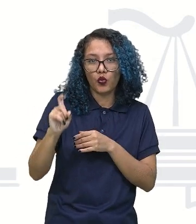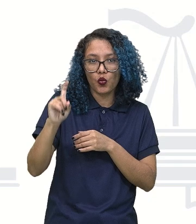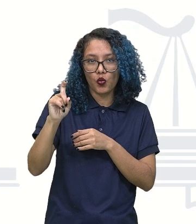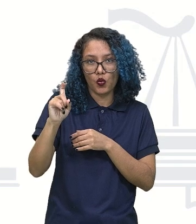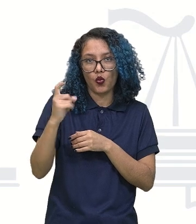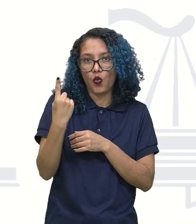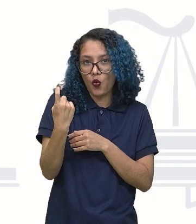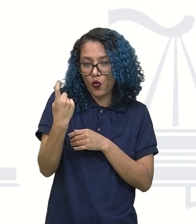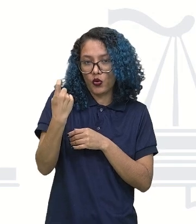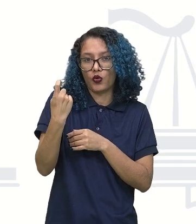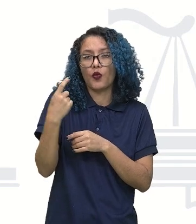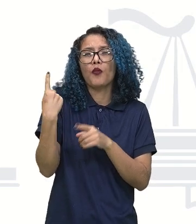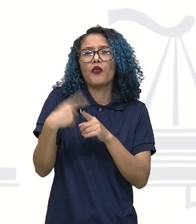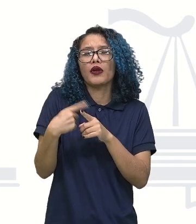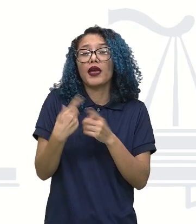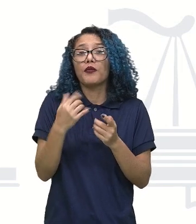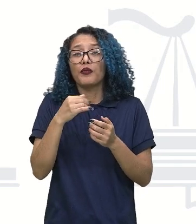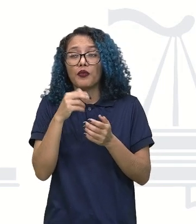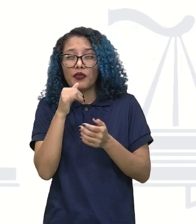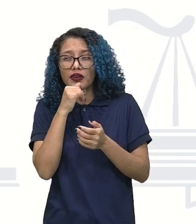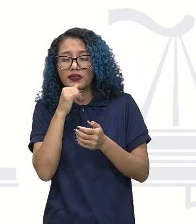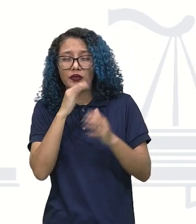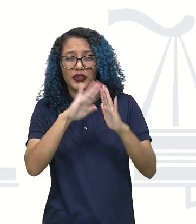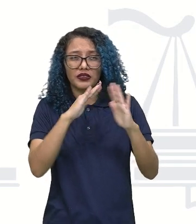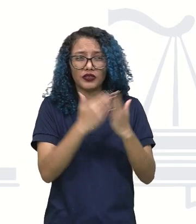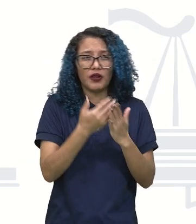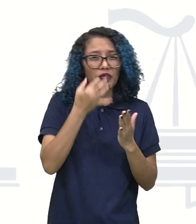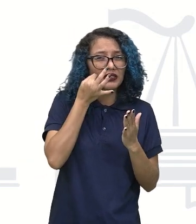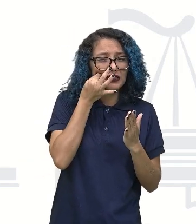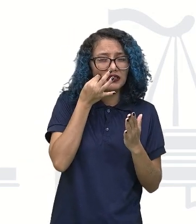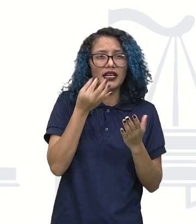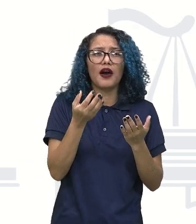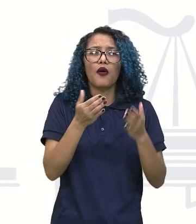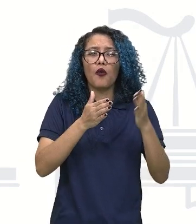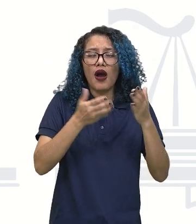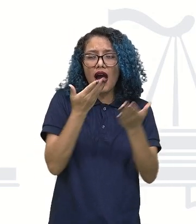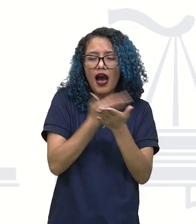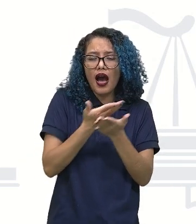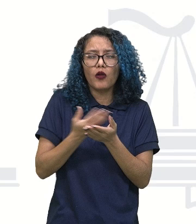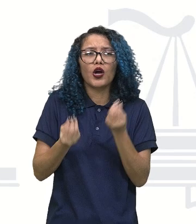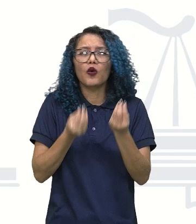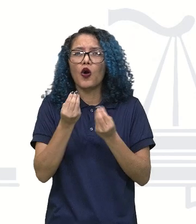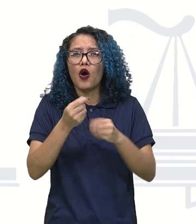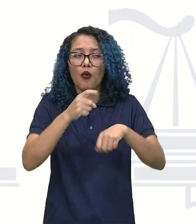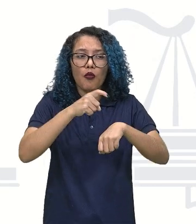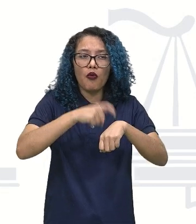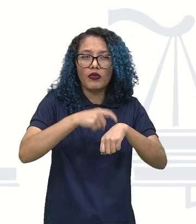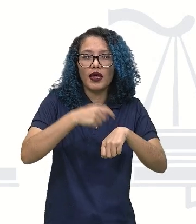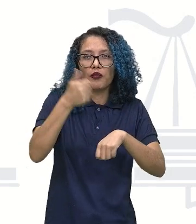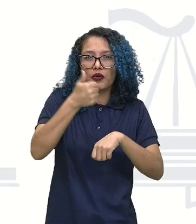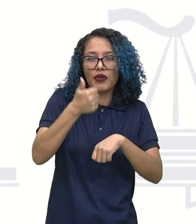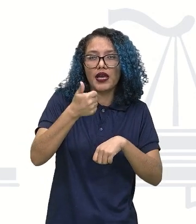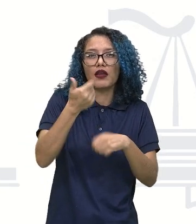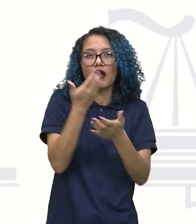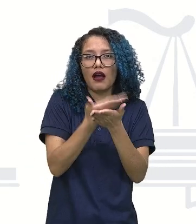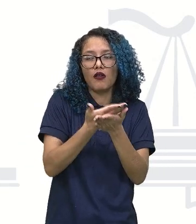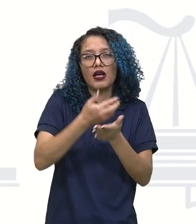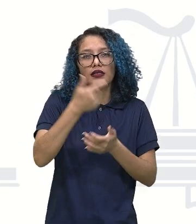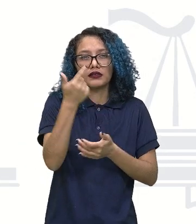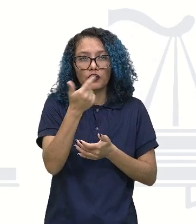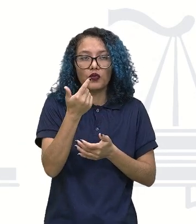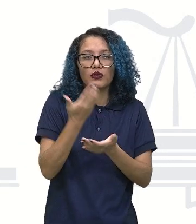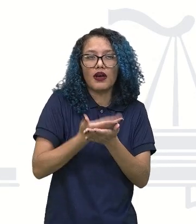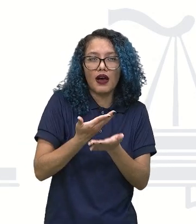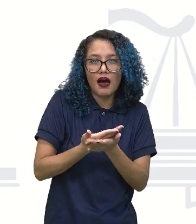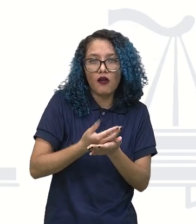presenciais da secretaria, cada dia de aula é estipulado por tempo, certo? Aqui no CMEA, no ensino mediado, não, ele não é dividido por